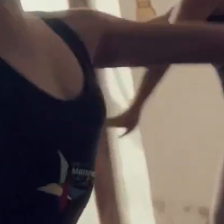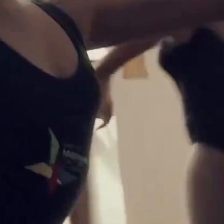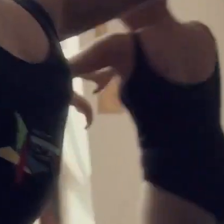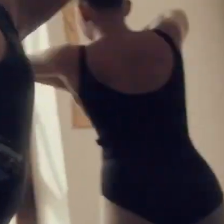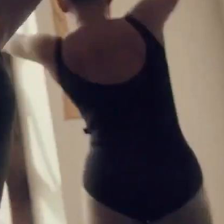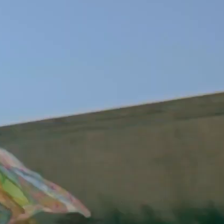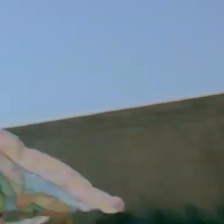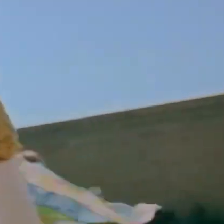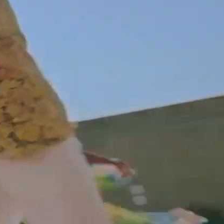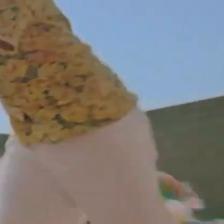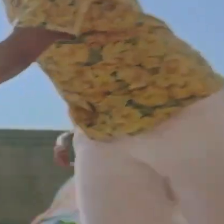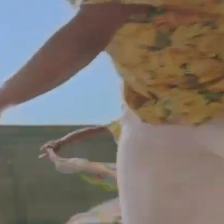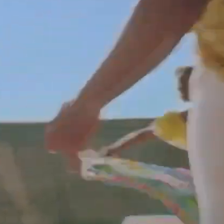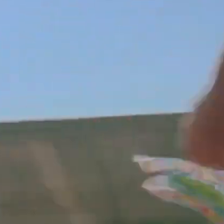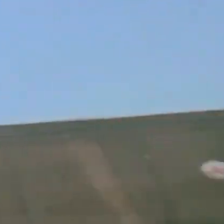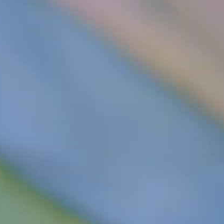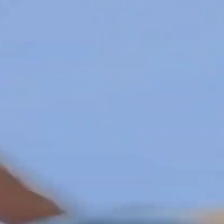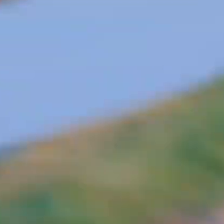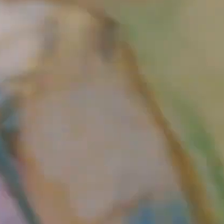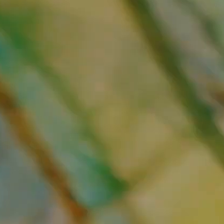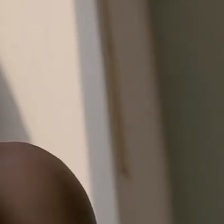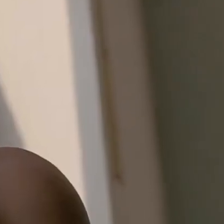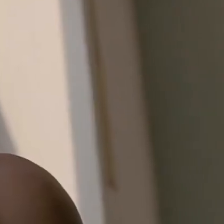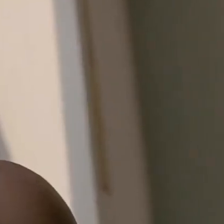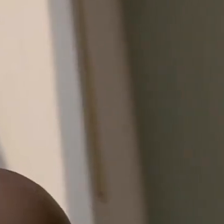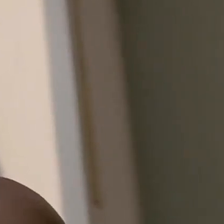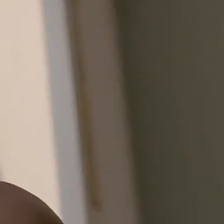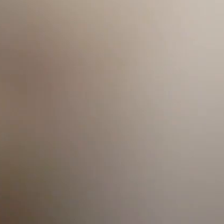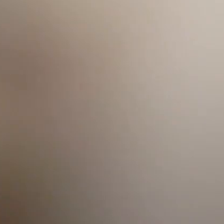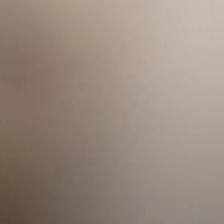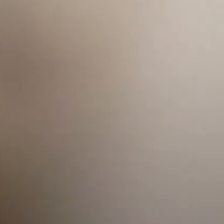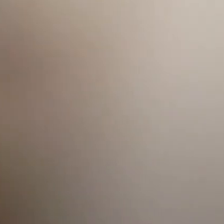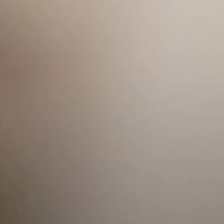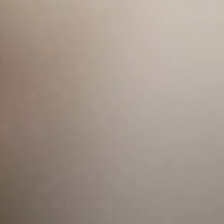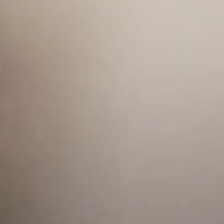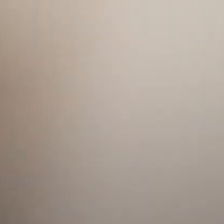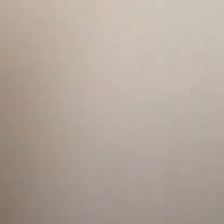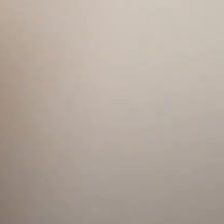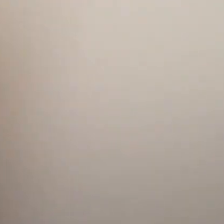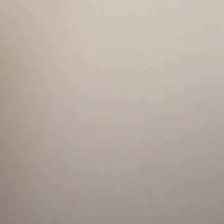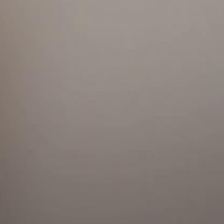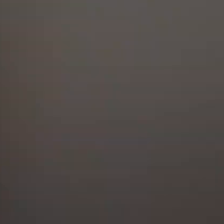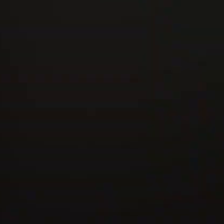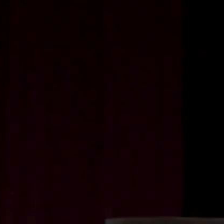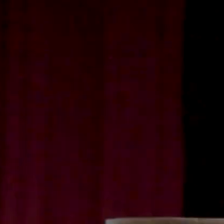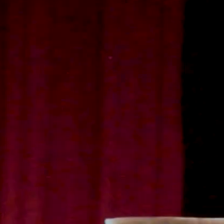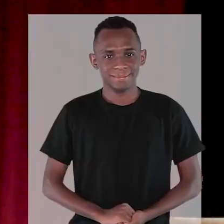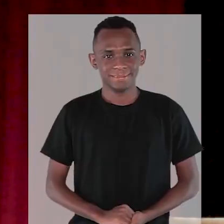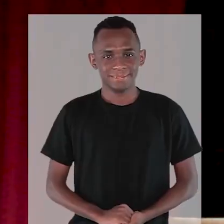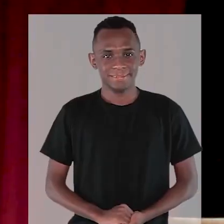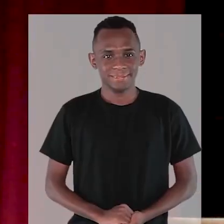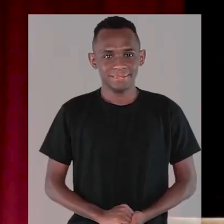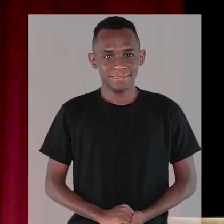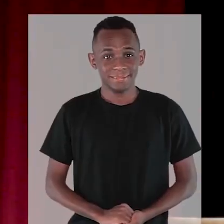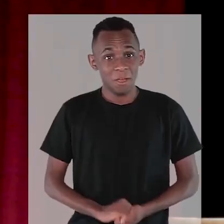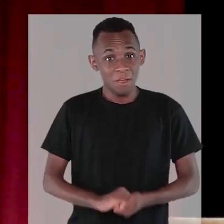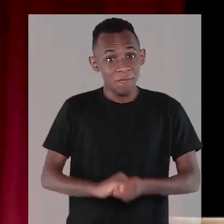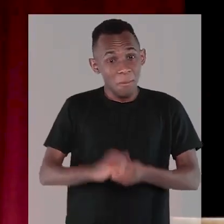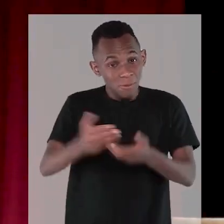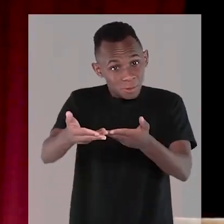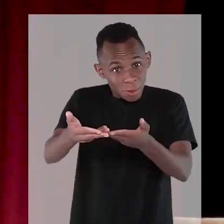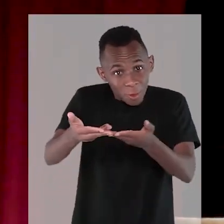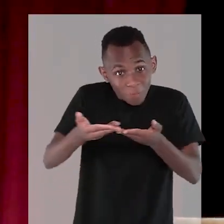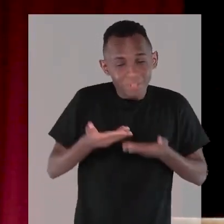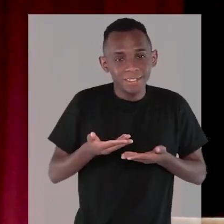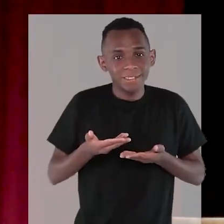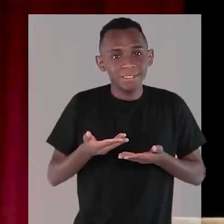está. Apoiando e valorizando nossa cultura, crescemos e evoluímos juntos. Então vamos